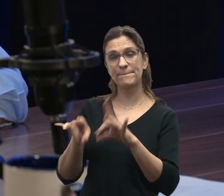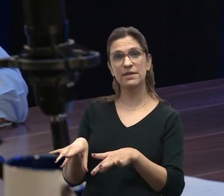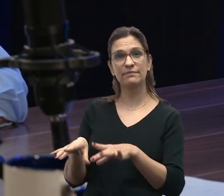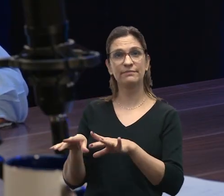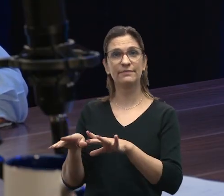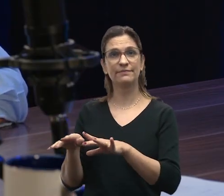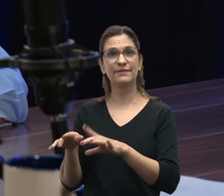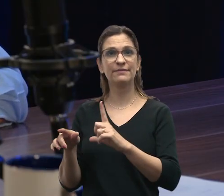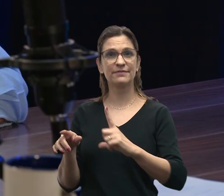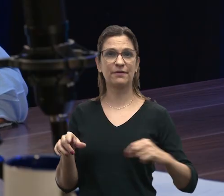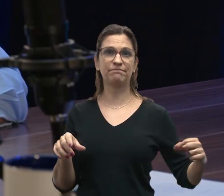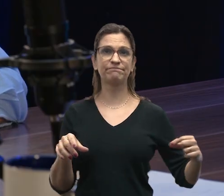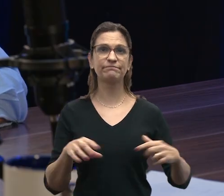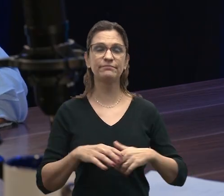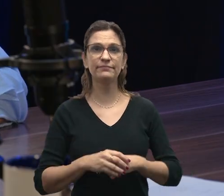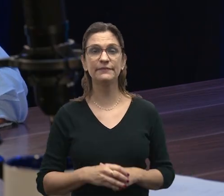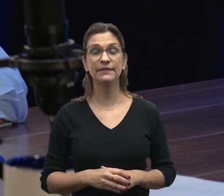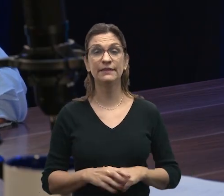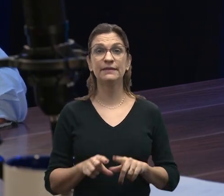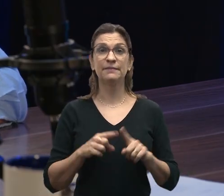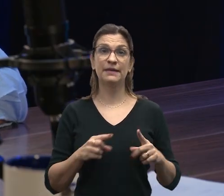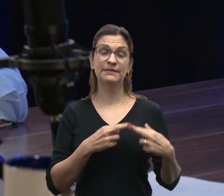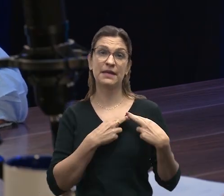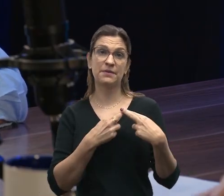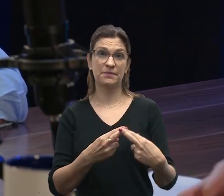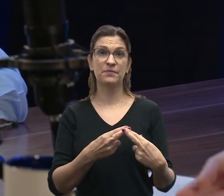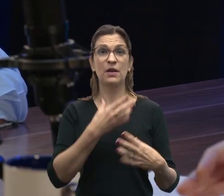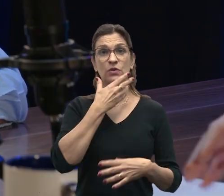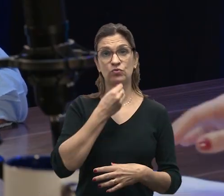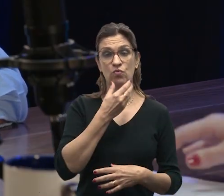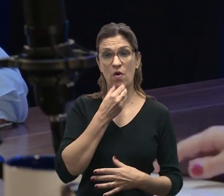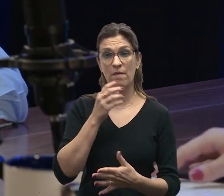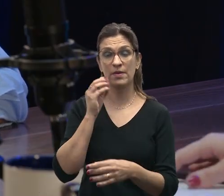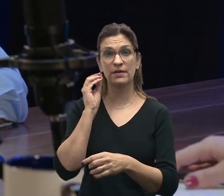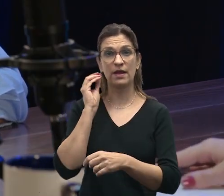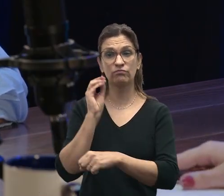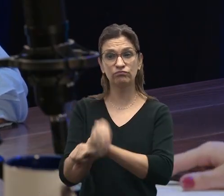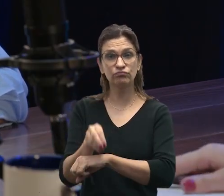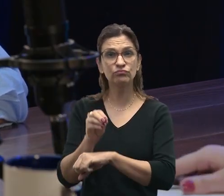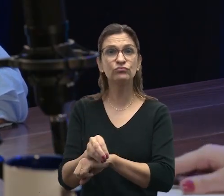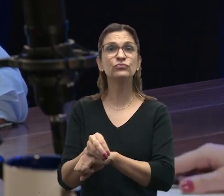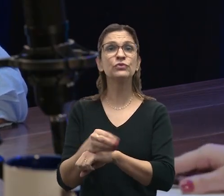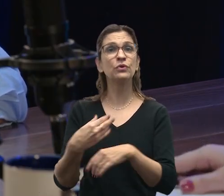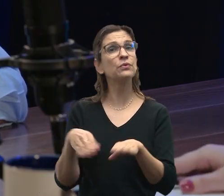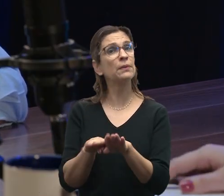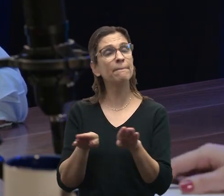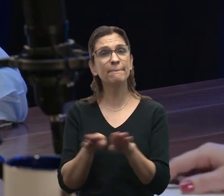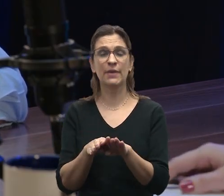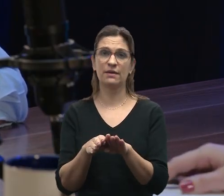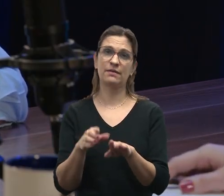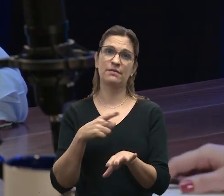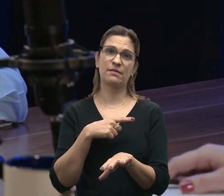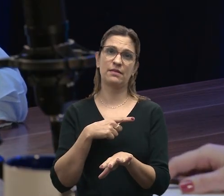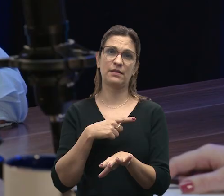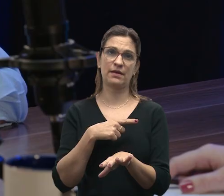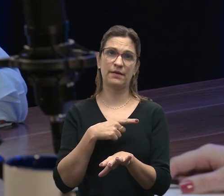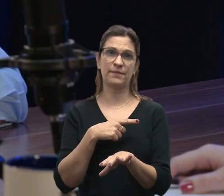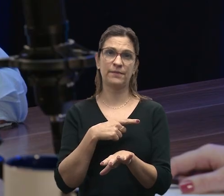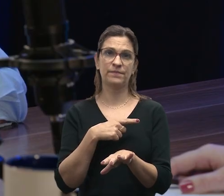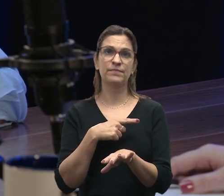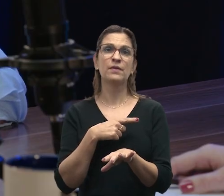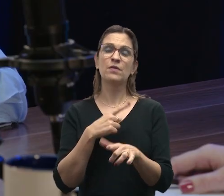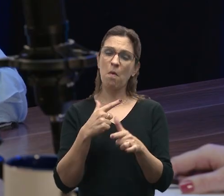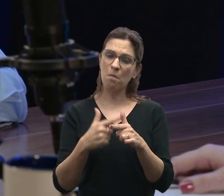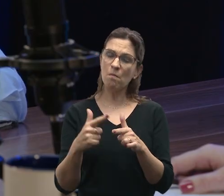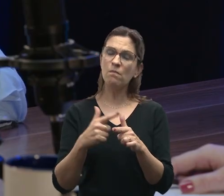da obrigação paterna de sustentar os filhos. Então, assim, Nós precisamos enxergar isso como um problema grave